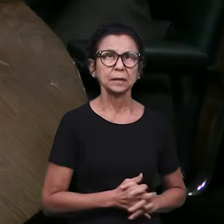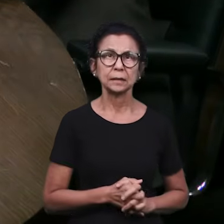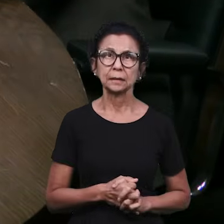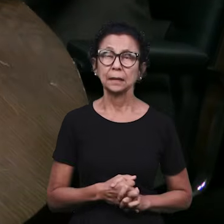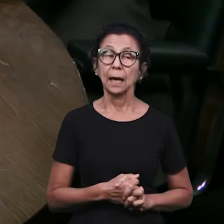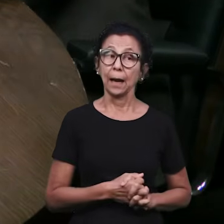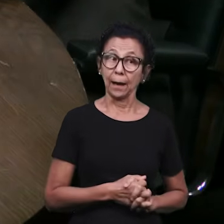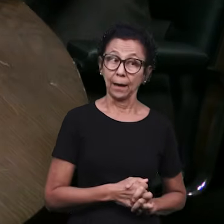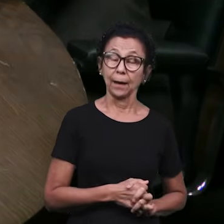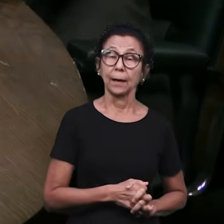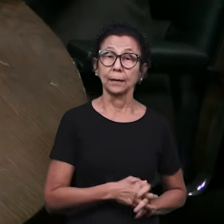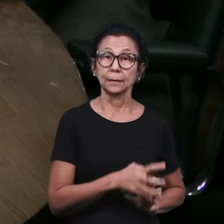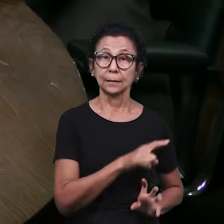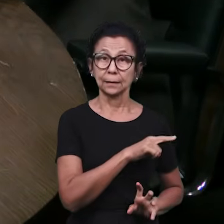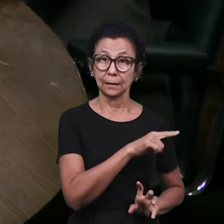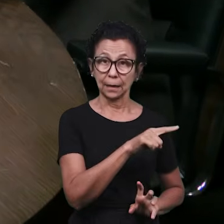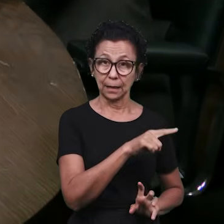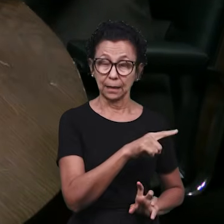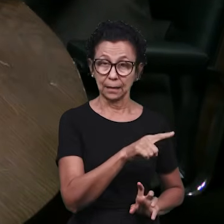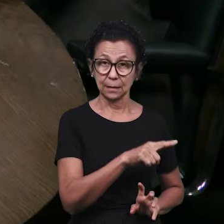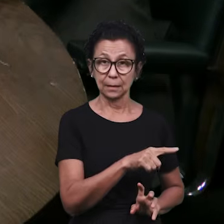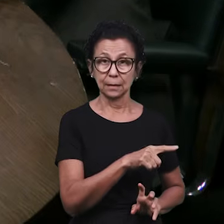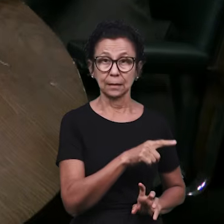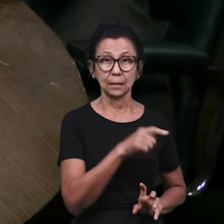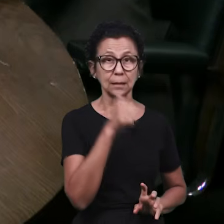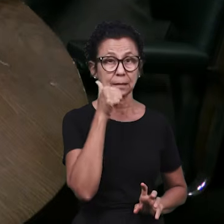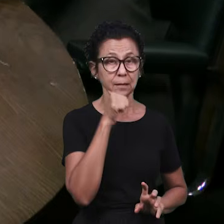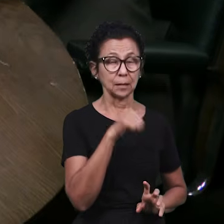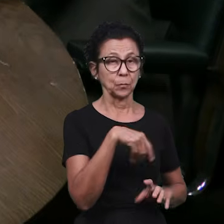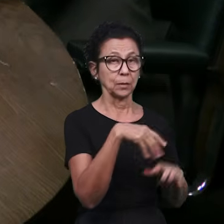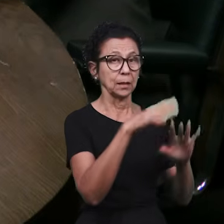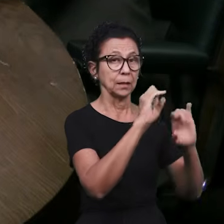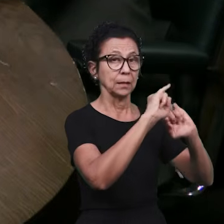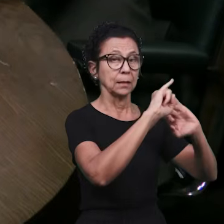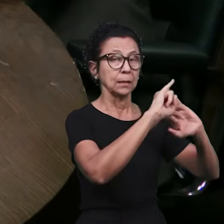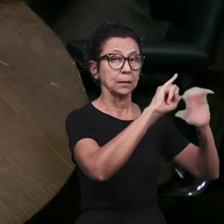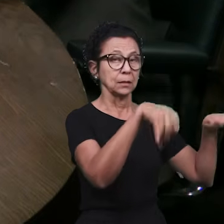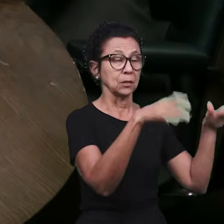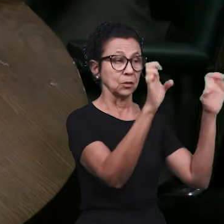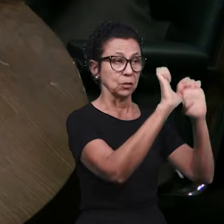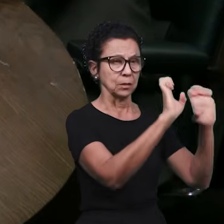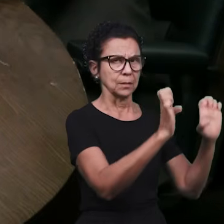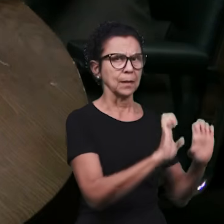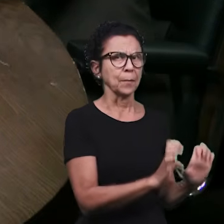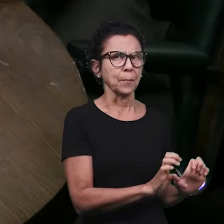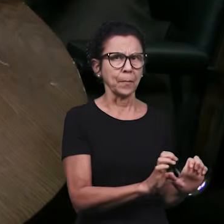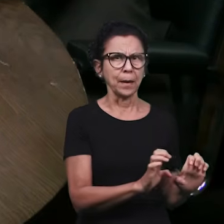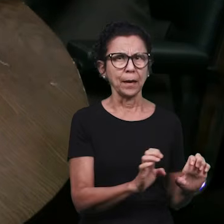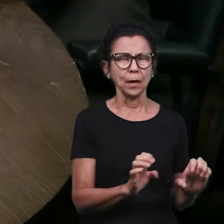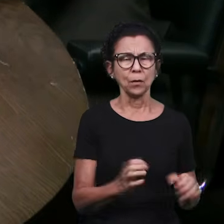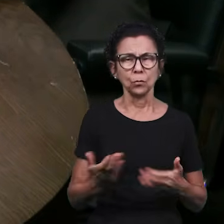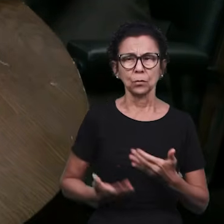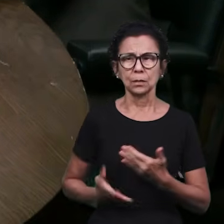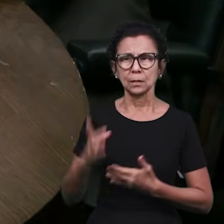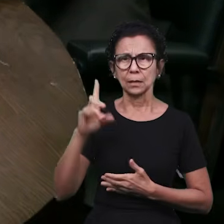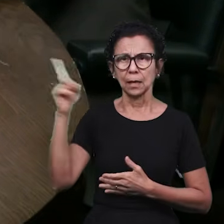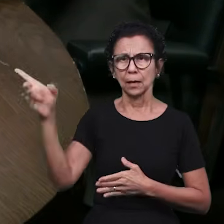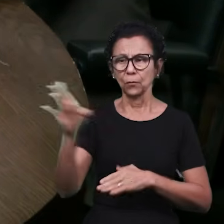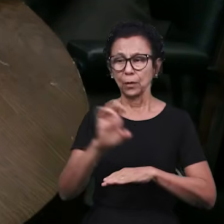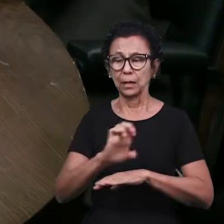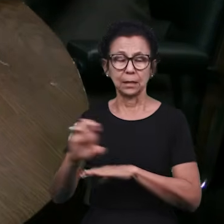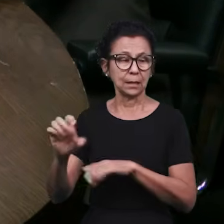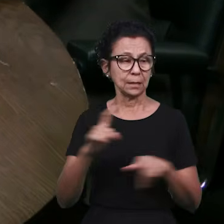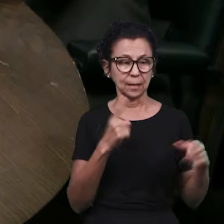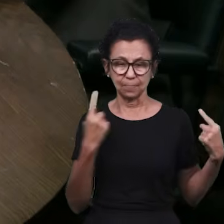perseguição a Elias, né. Perseguição aos 400 profetas É, contra Elias. contra Elias, porque Elias derrotou os